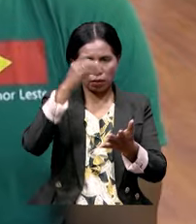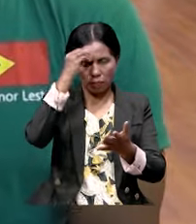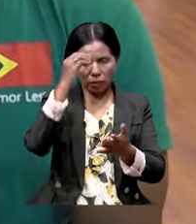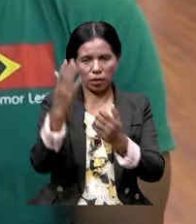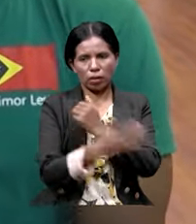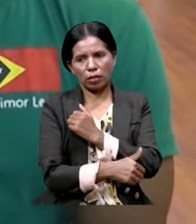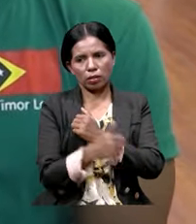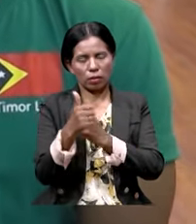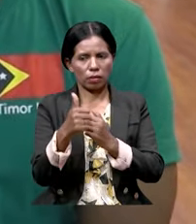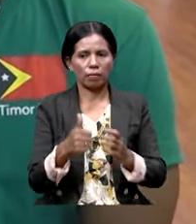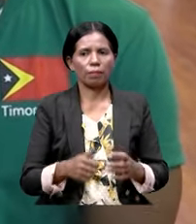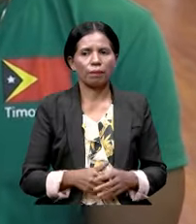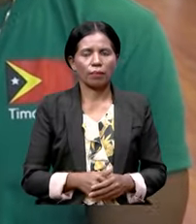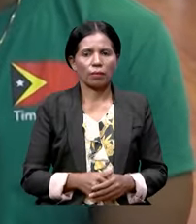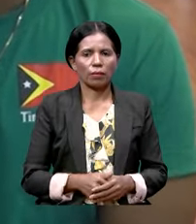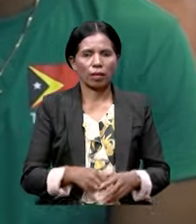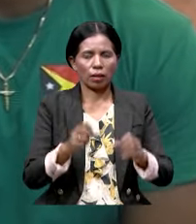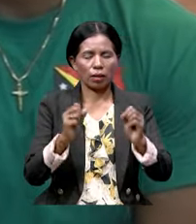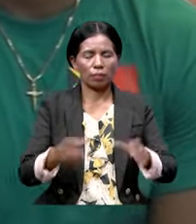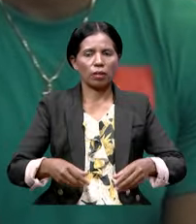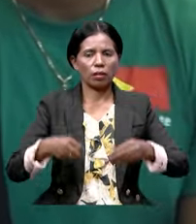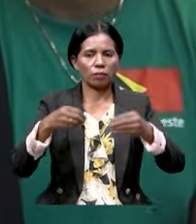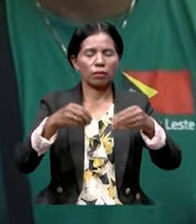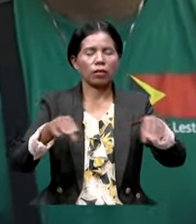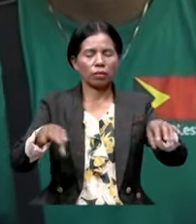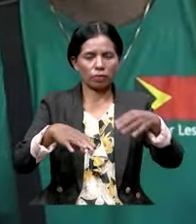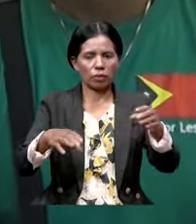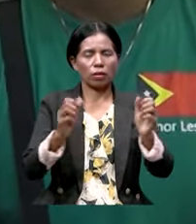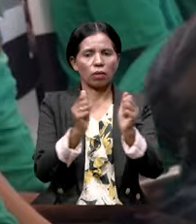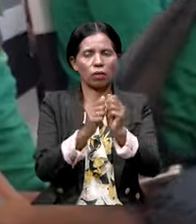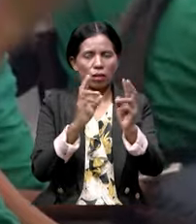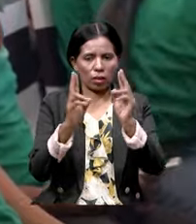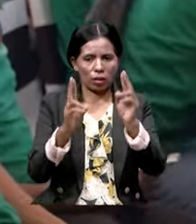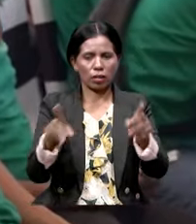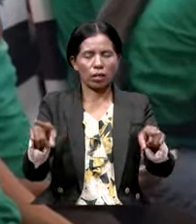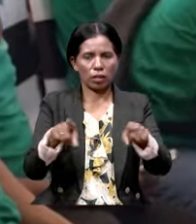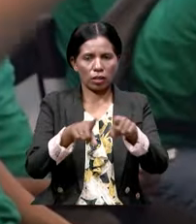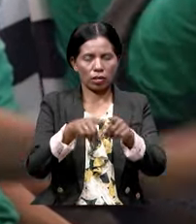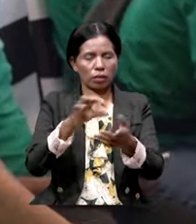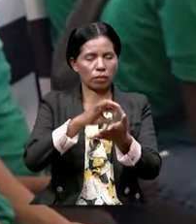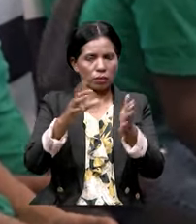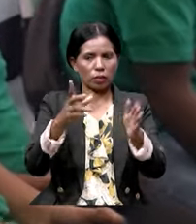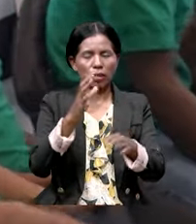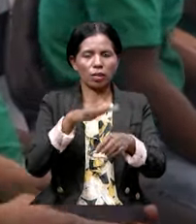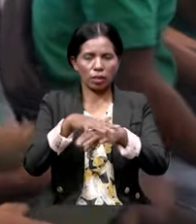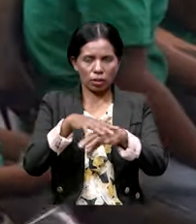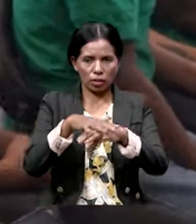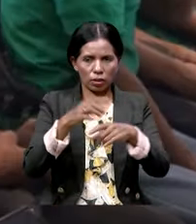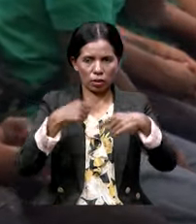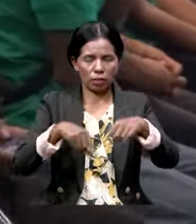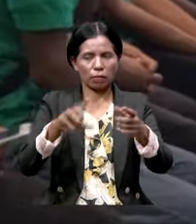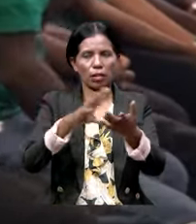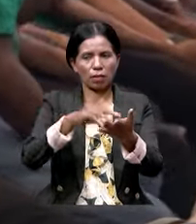estrangeiro siracelo. Nebe, bele oferece campo serviço rolalais liu, hanesan formação lian inglês, a tuba serviço